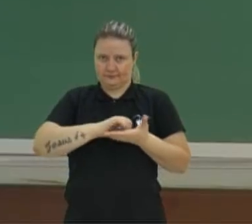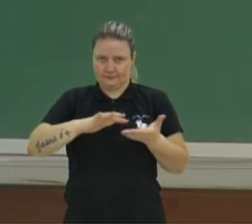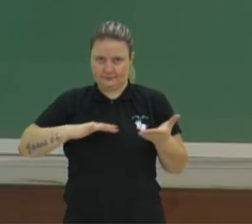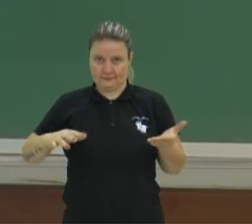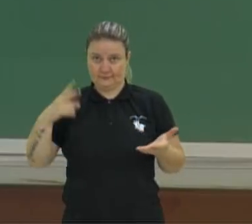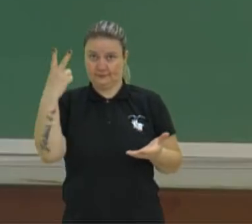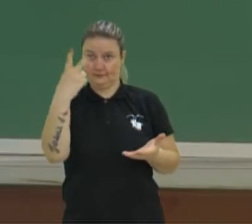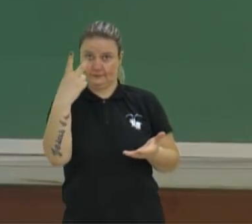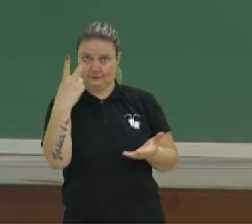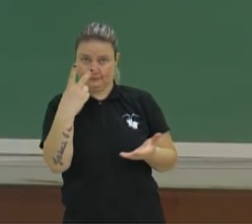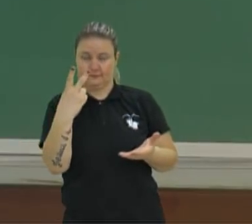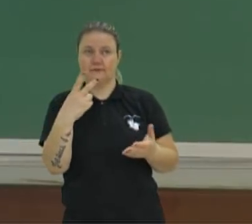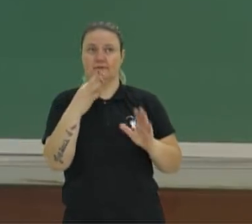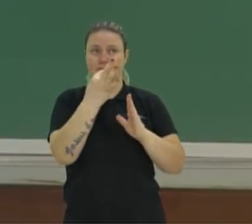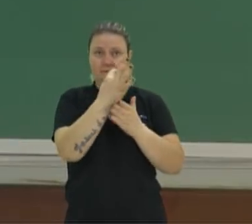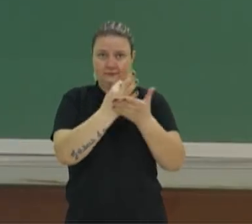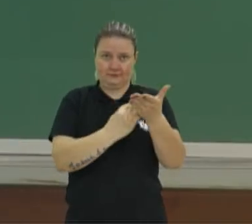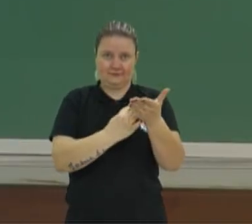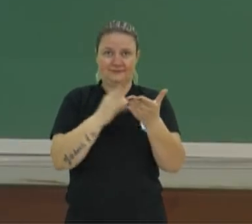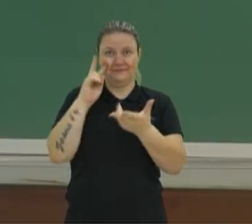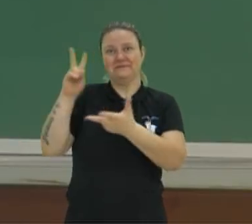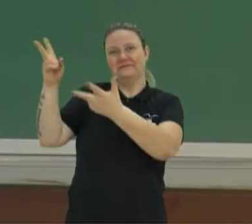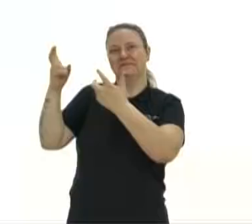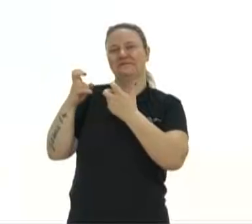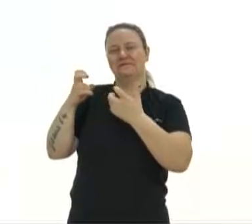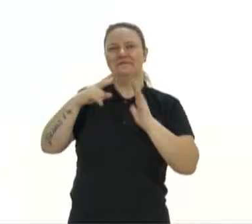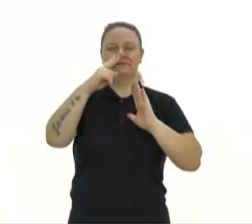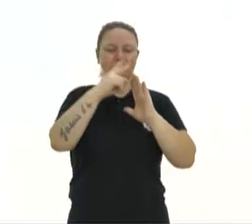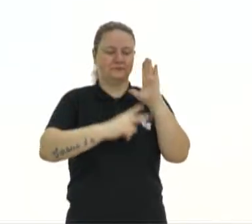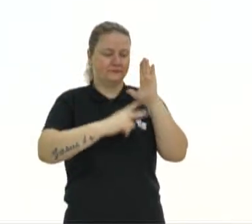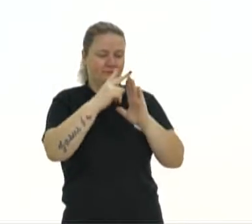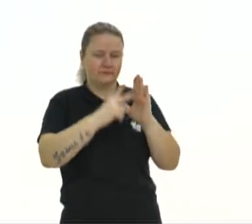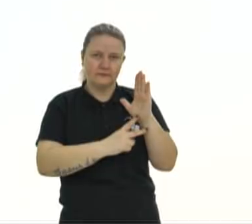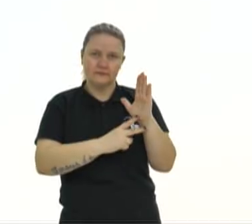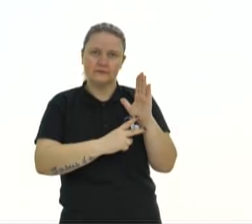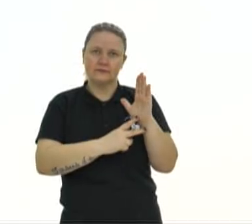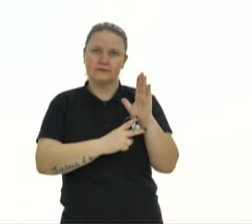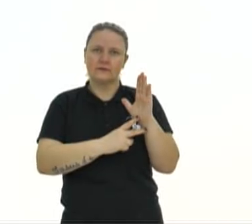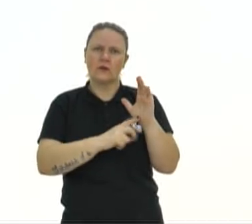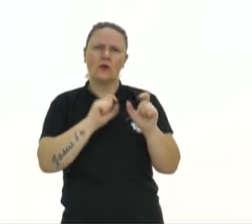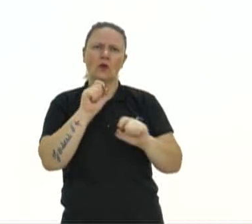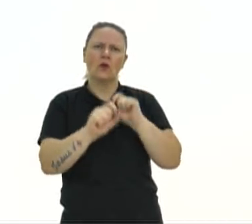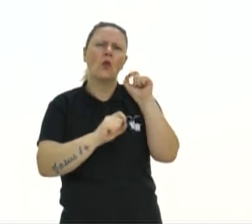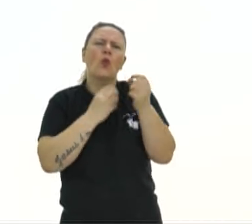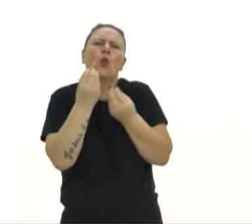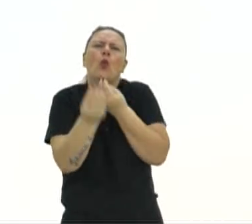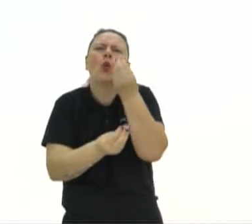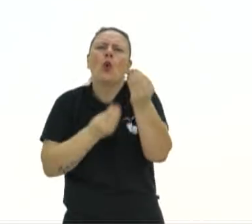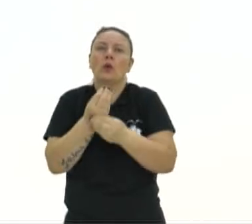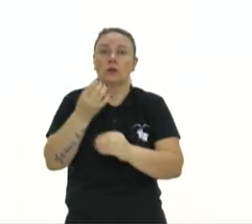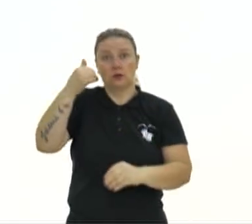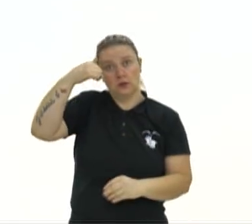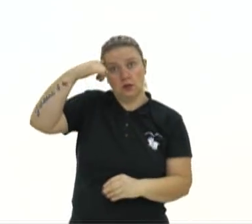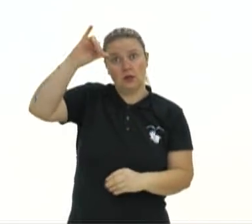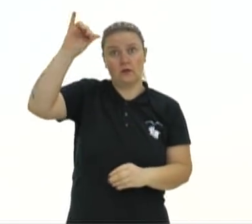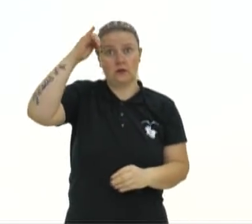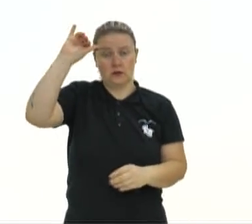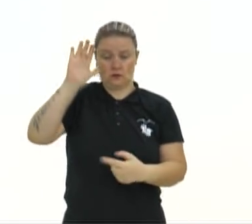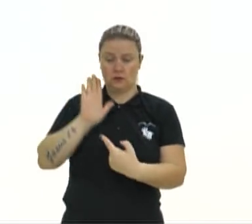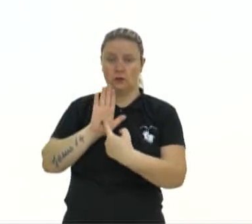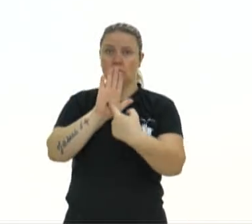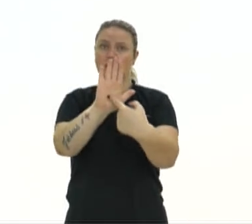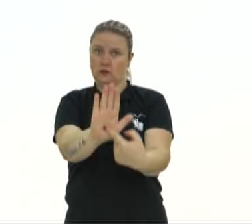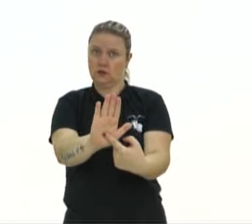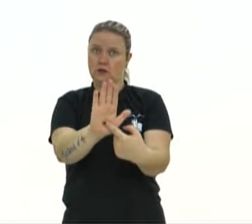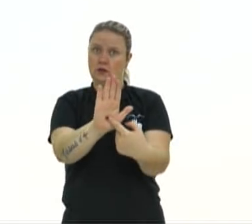número 2, um novo trecho. Acompanhe. Leia trechos das precauções apresentadas na notícia.